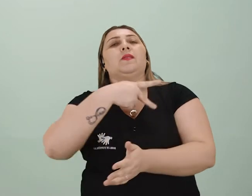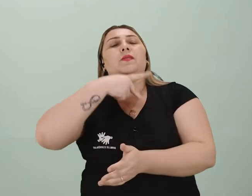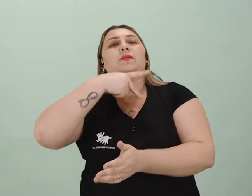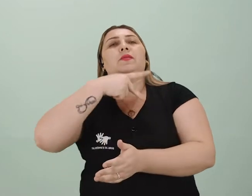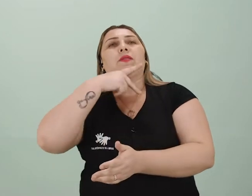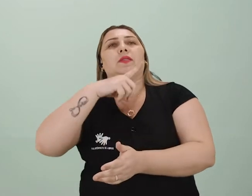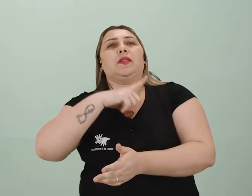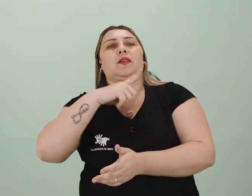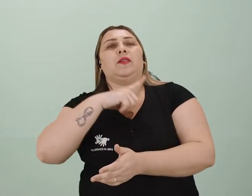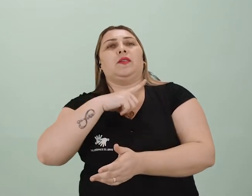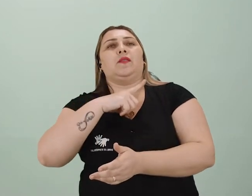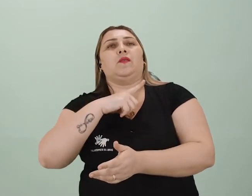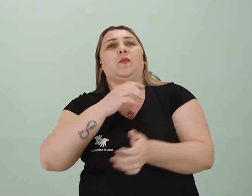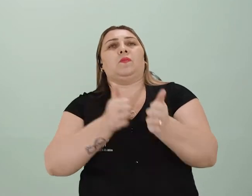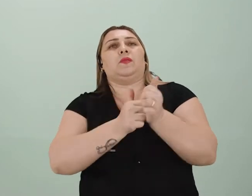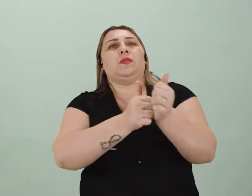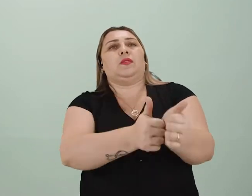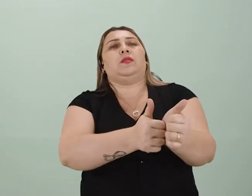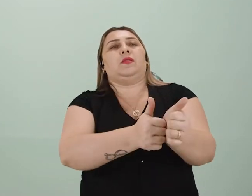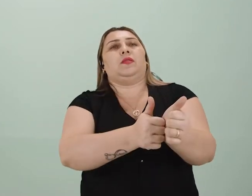discípulo